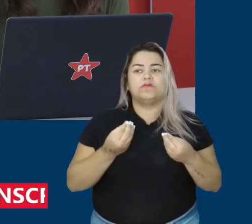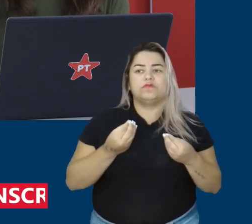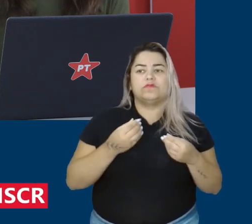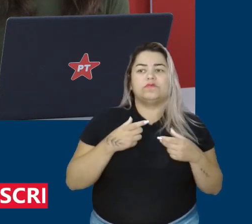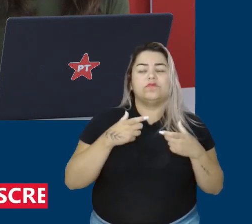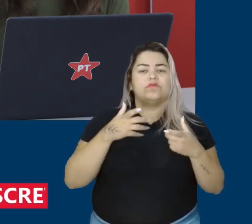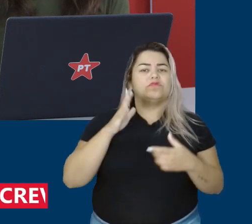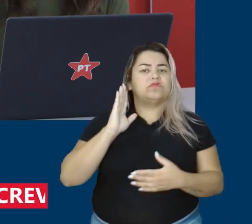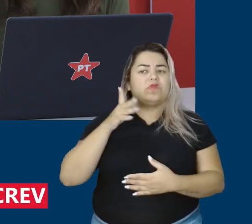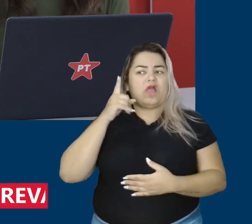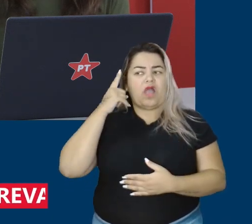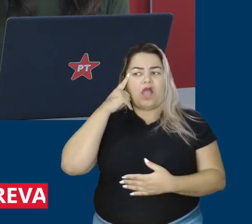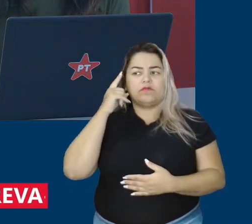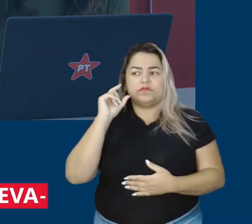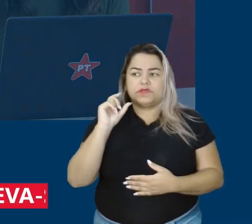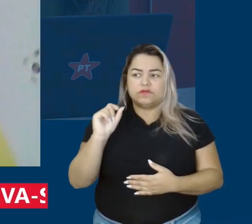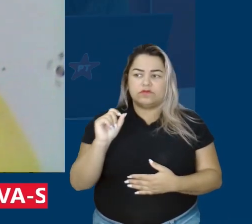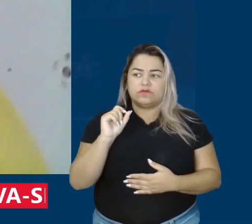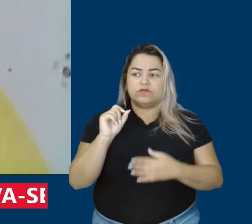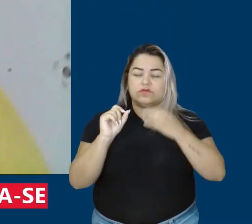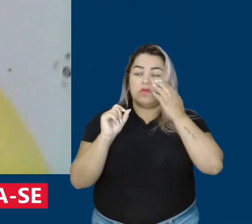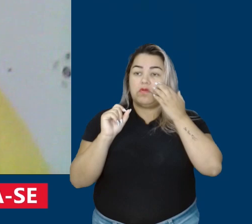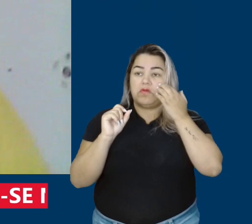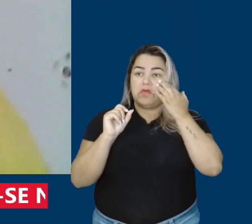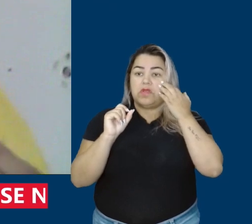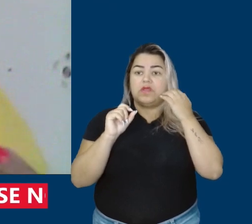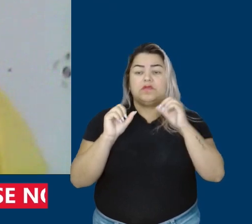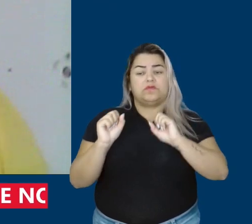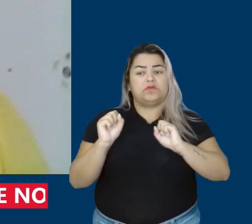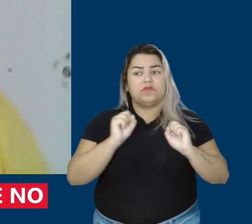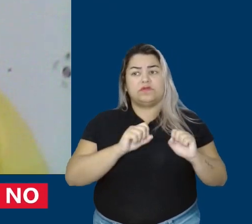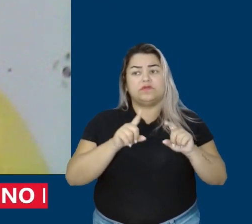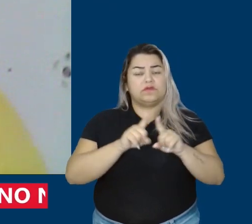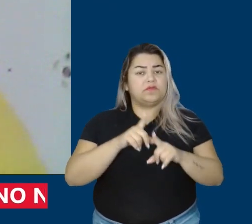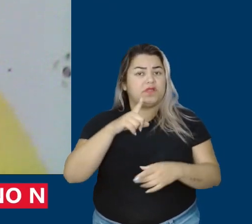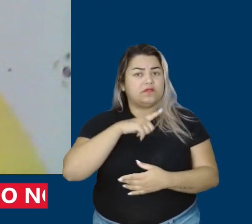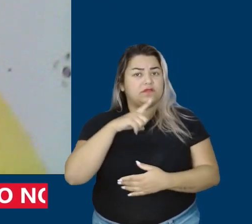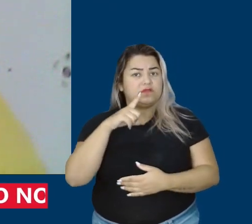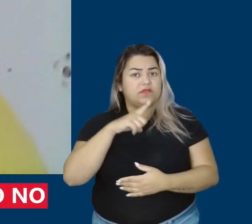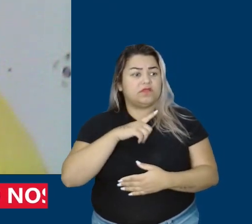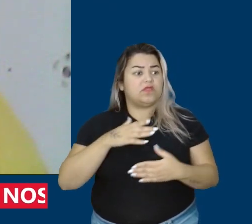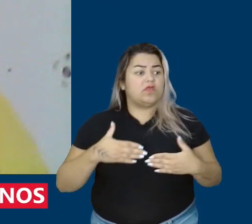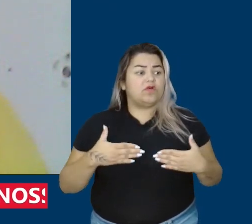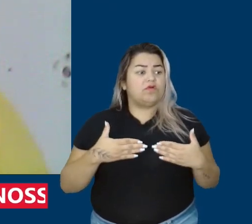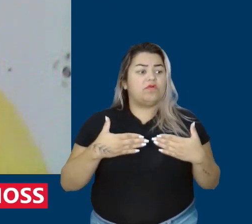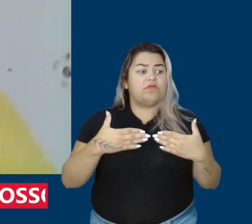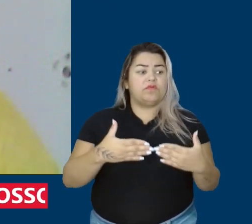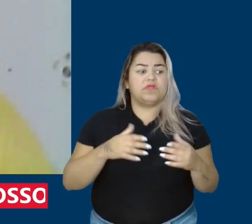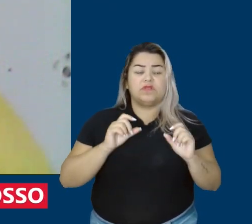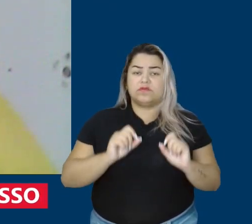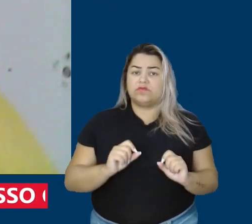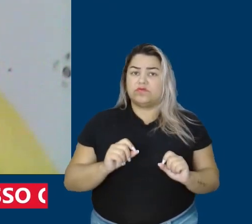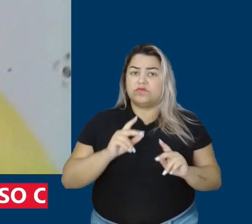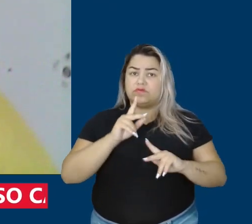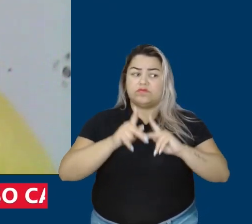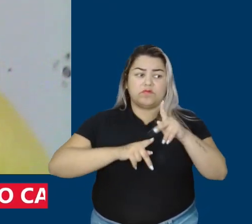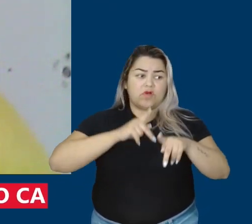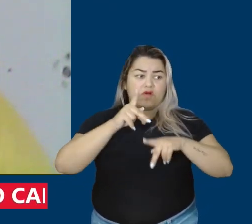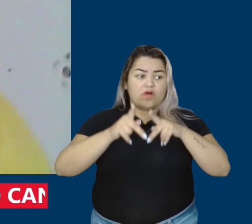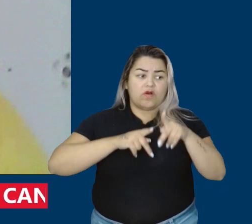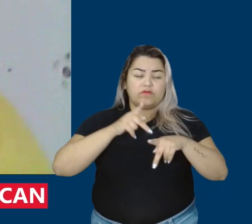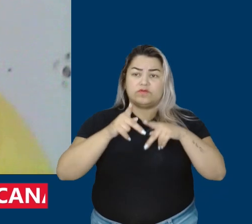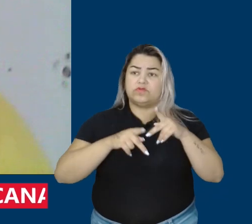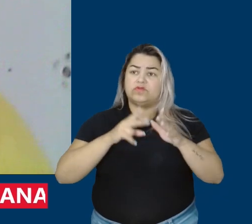já pensou que pudesse existir um Ministério dos povos originários,